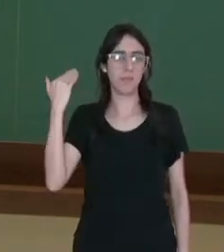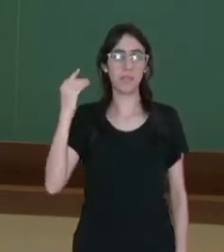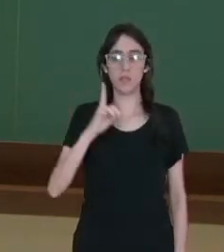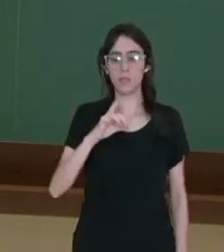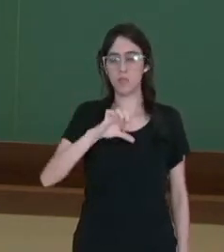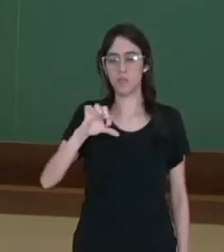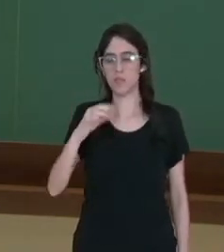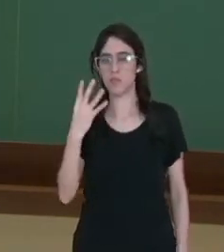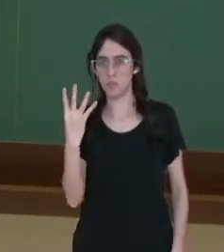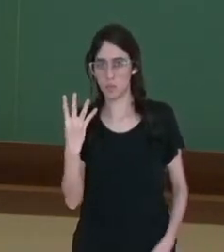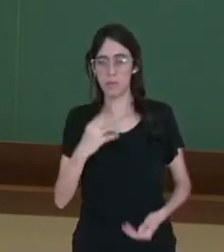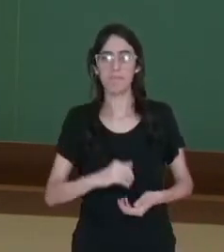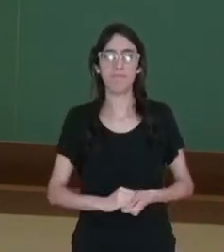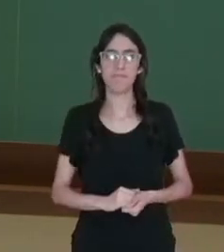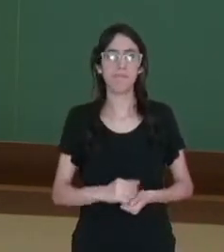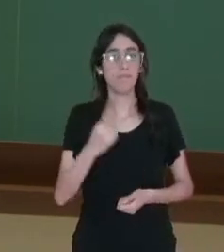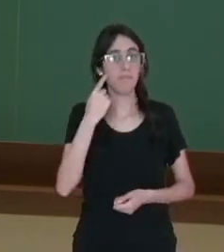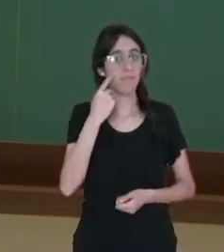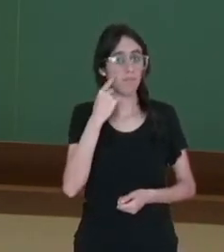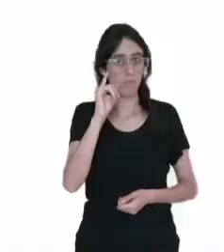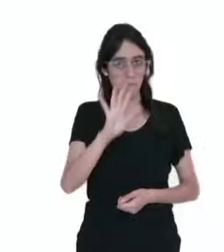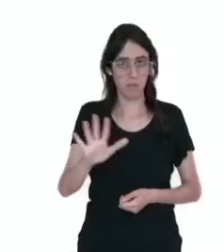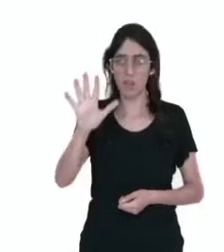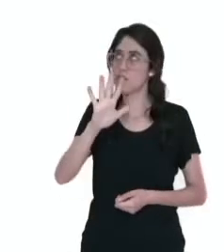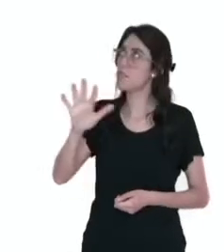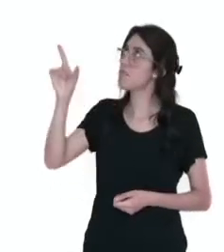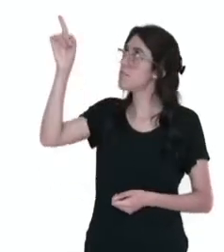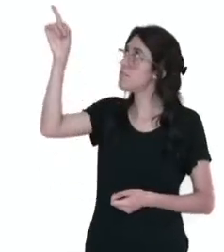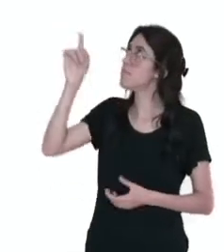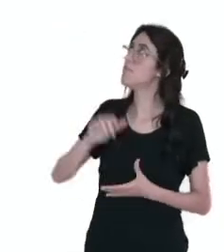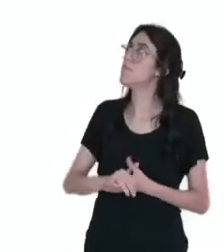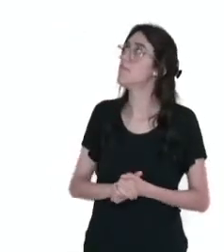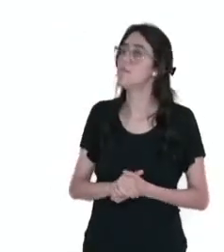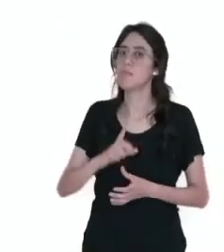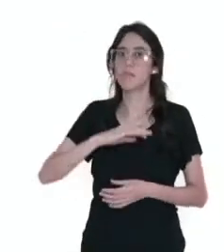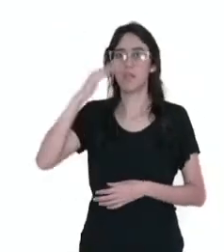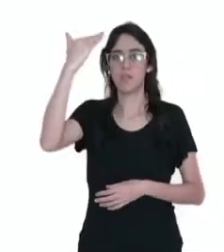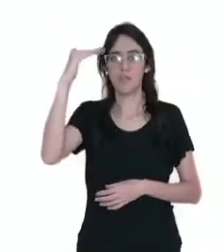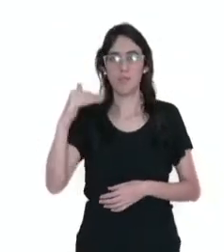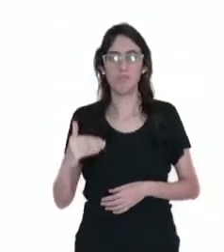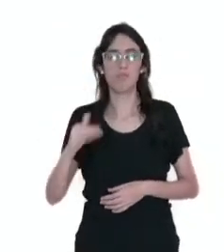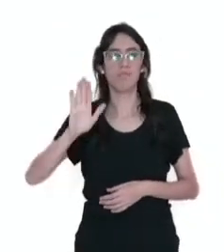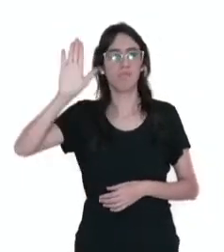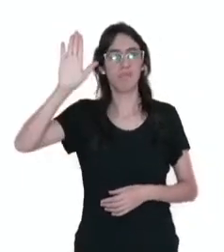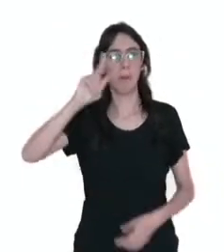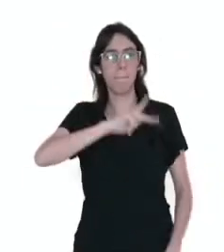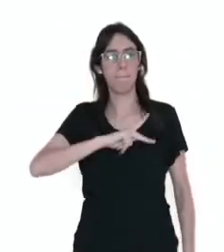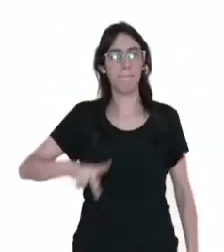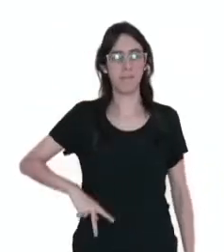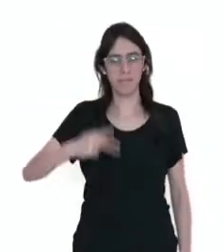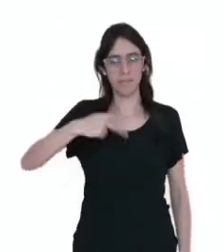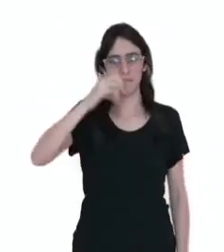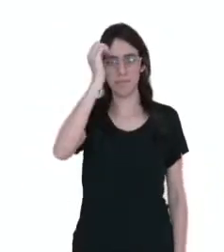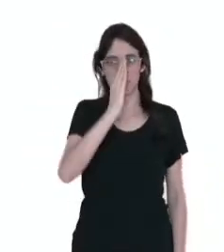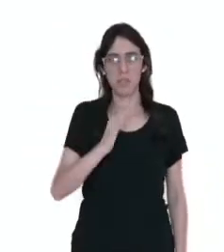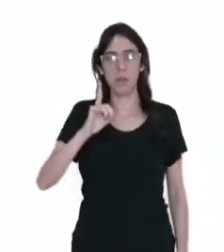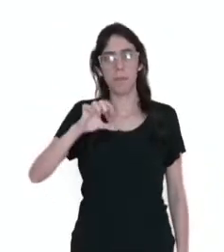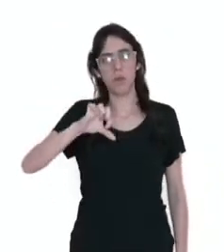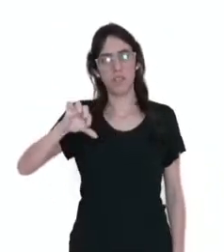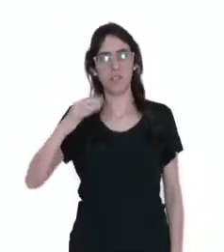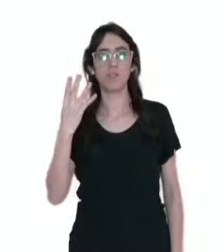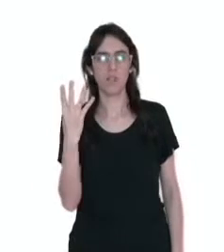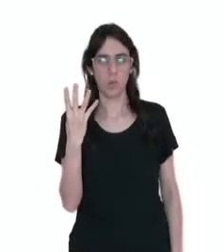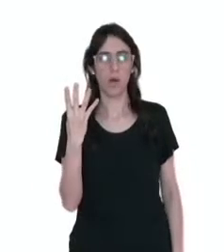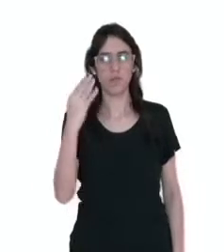1994. Aqui você tem na sua tela aí os candidatos a presidente do Brasil em 1994